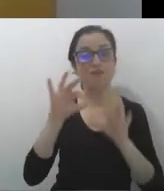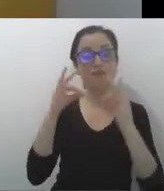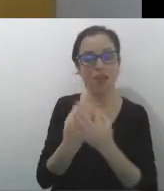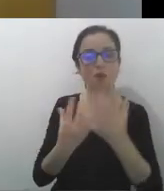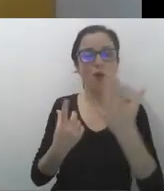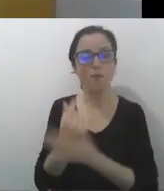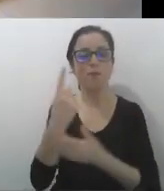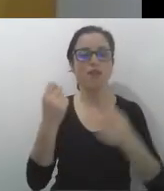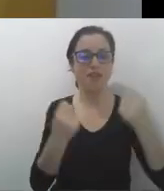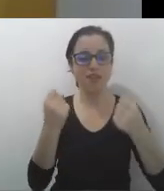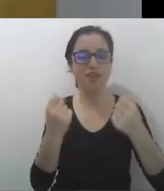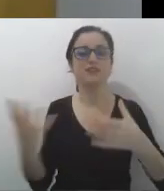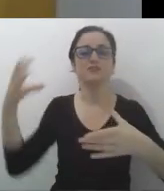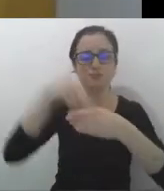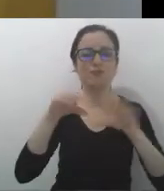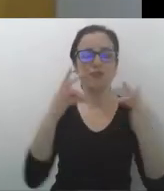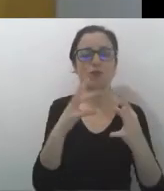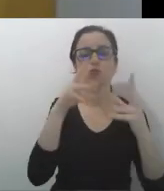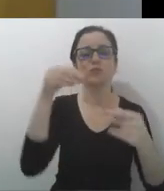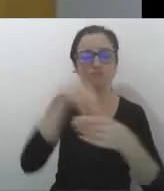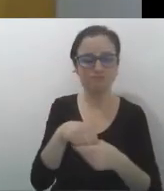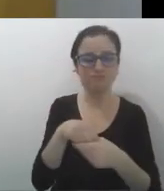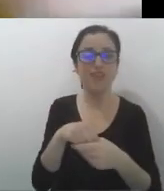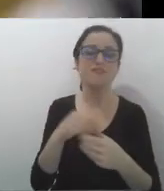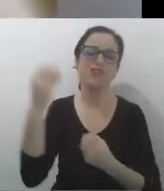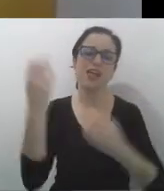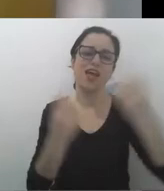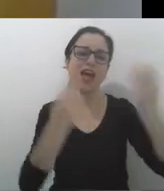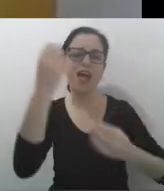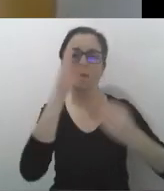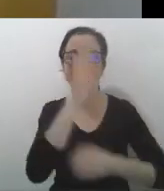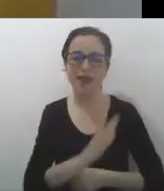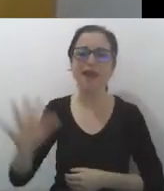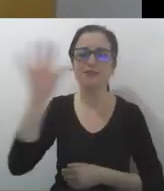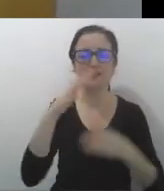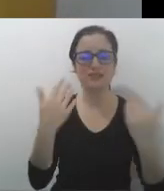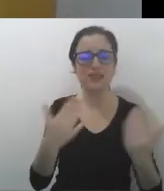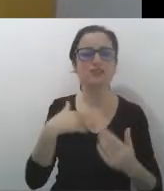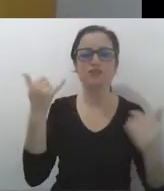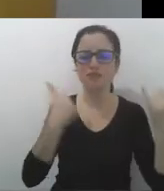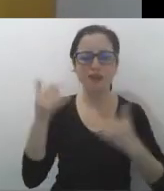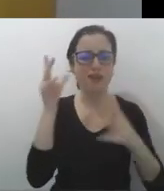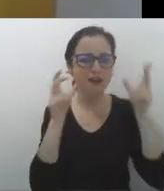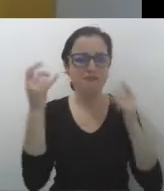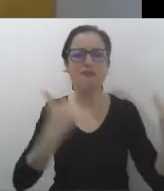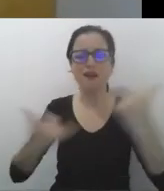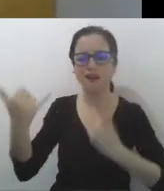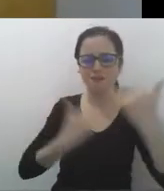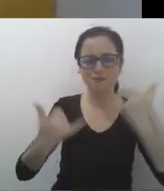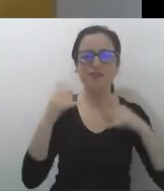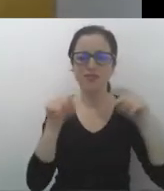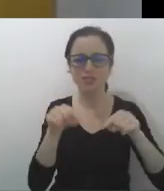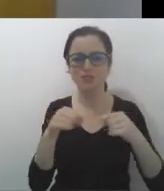família comprava uma Kombi e colocava todo mundo lá dentro, fazia viagens pelo Brasil. Já ouvi vários relatos desse tipo,